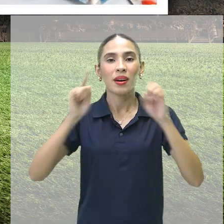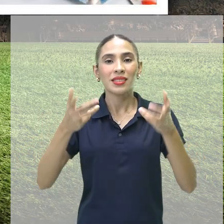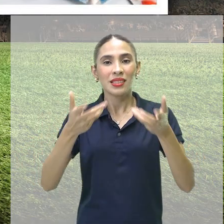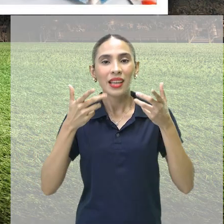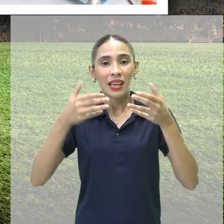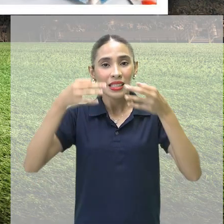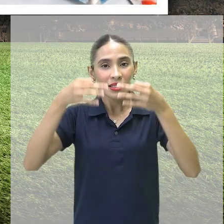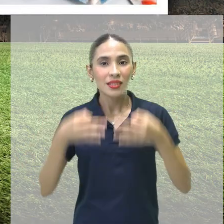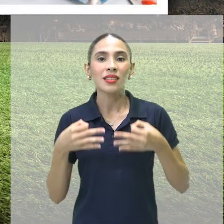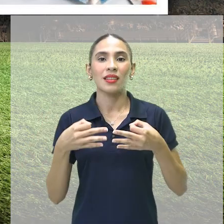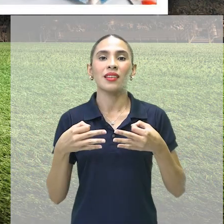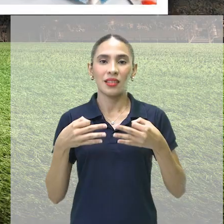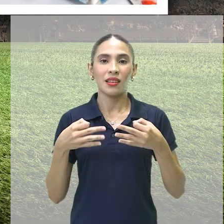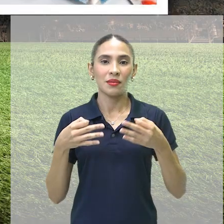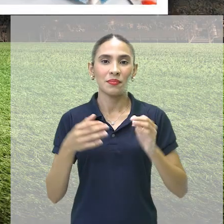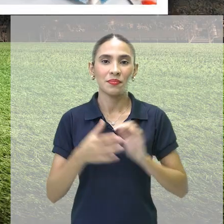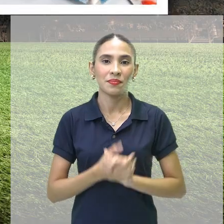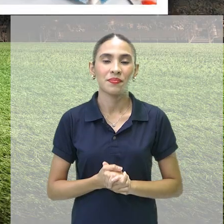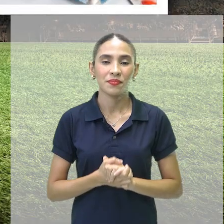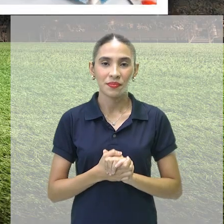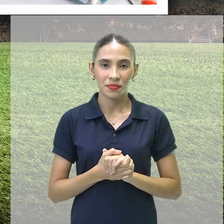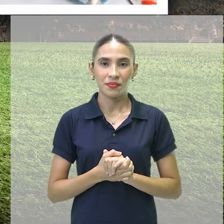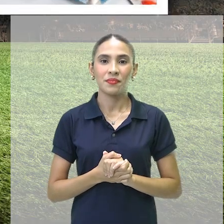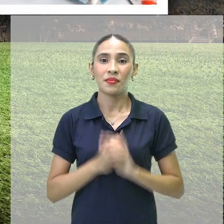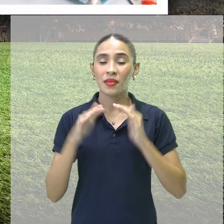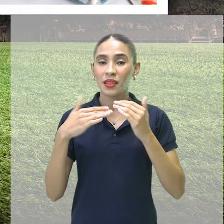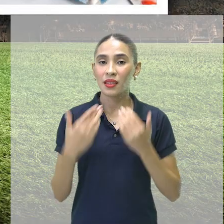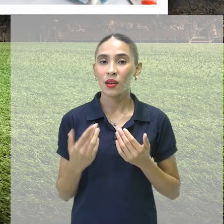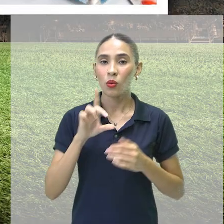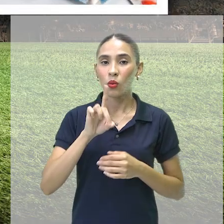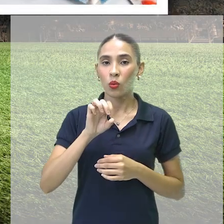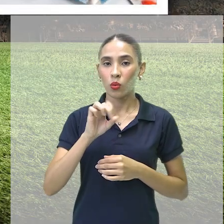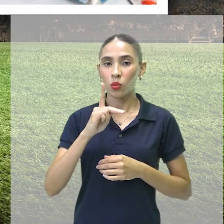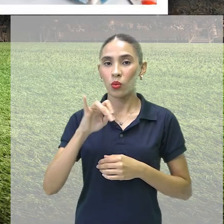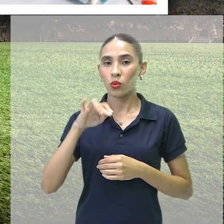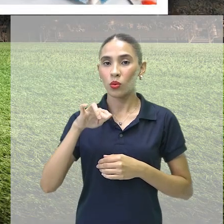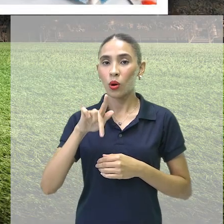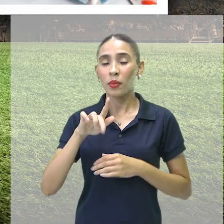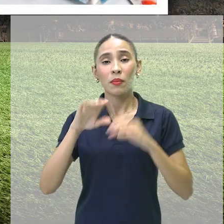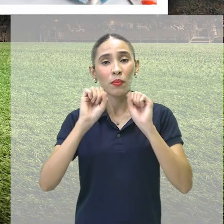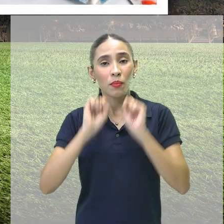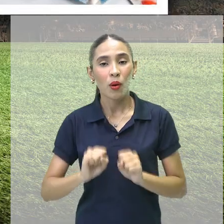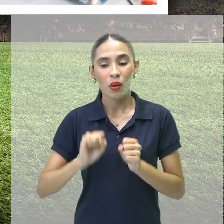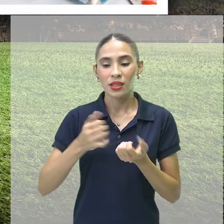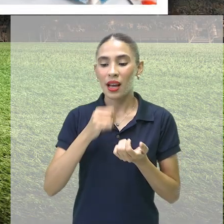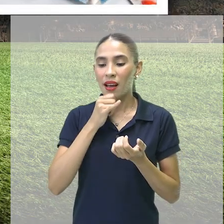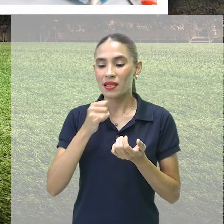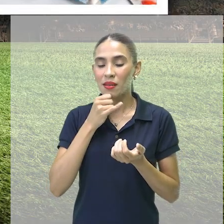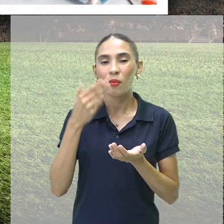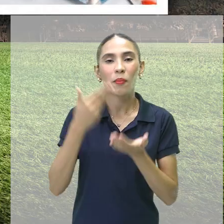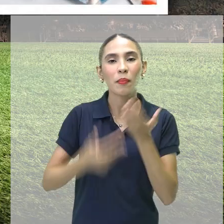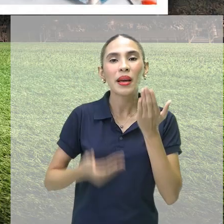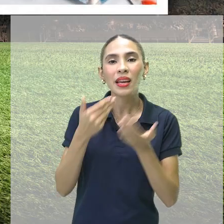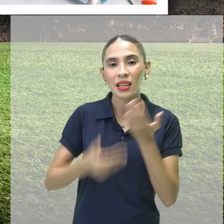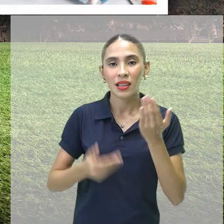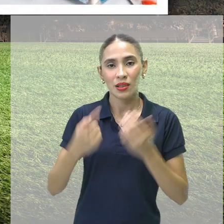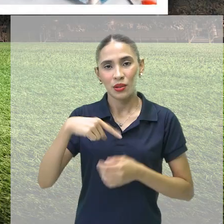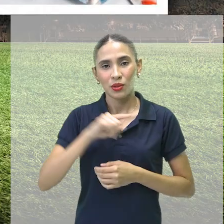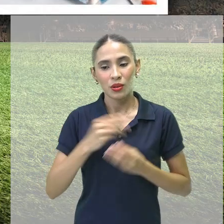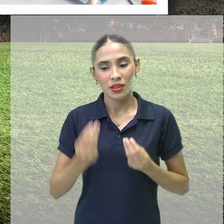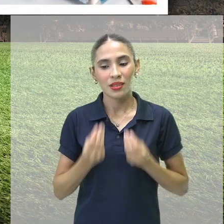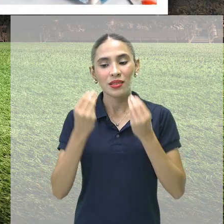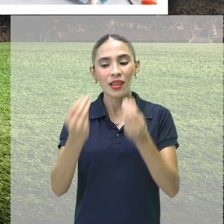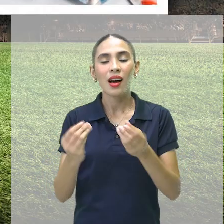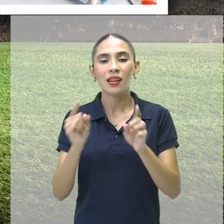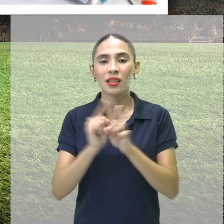maneira muito honesta, não é mesmo? Então, o doping ele pode acabar tirando essa credibilidade que a gente tanto dá aí para